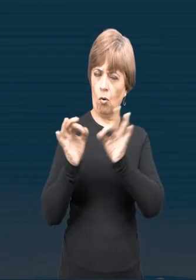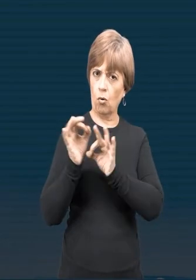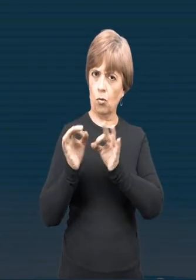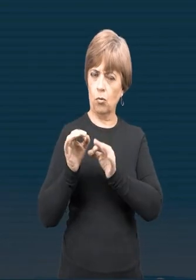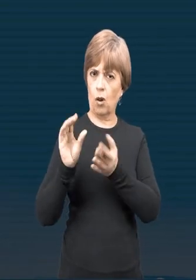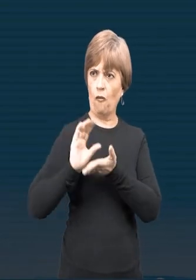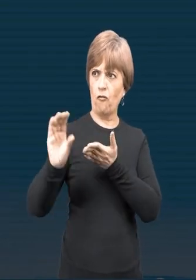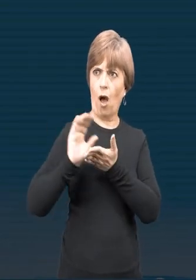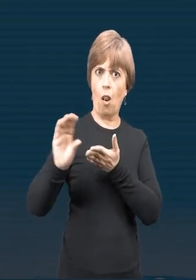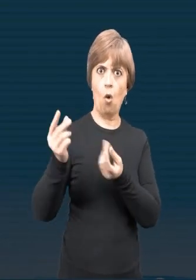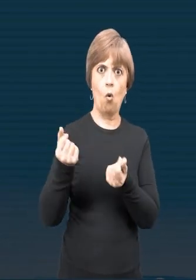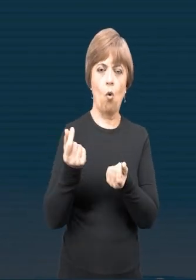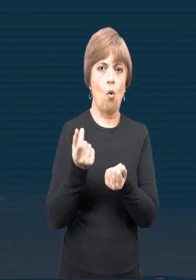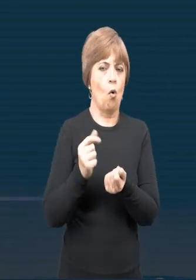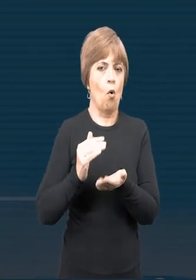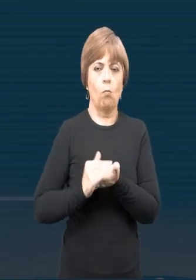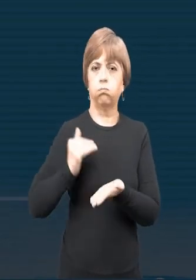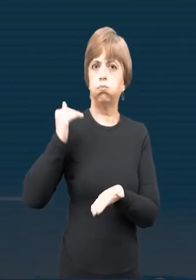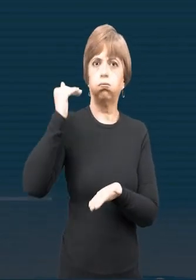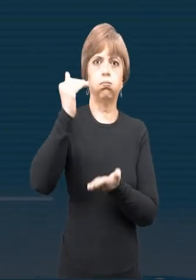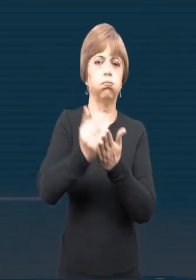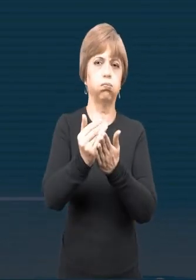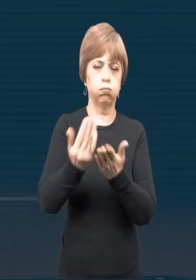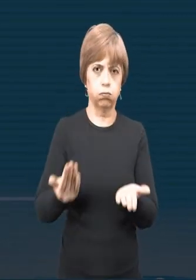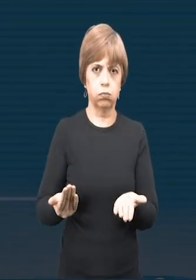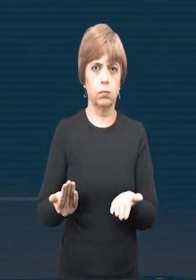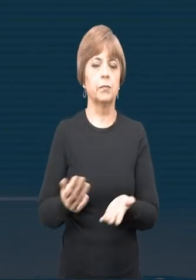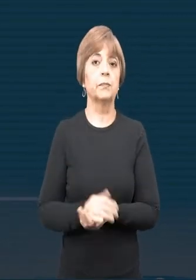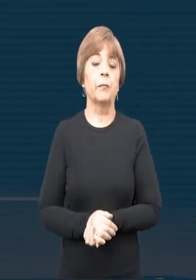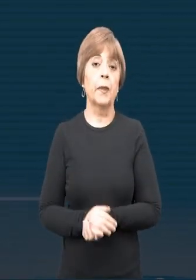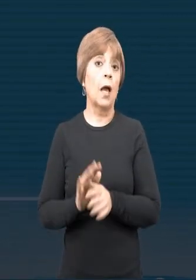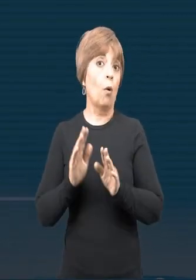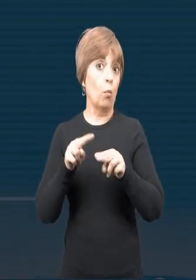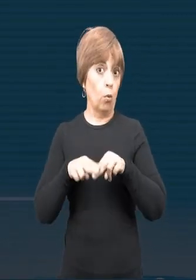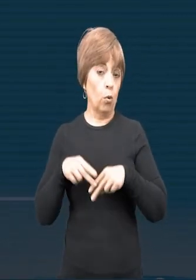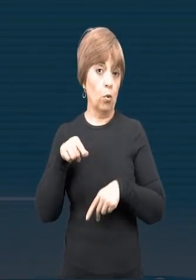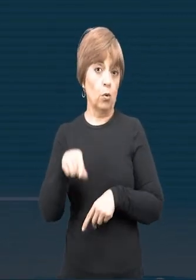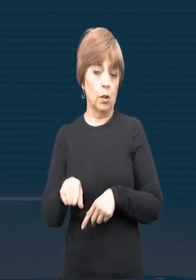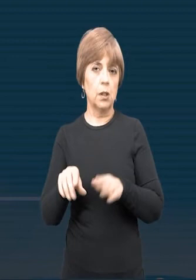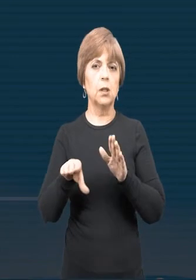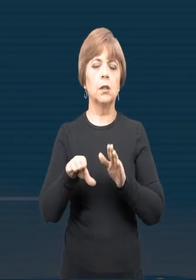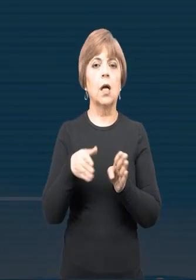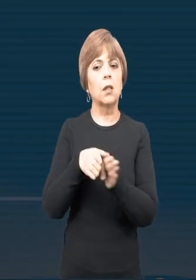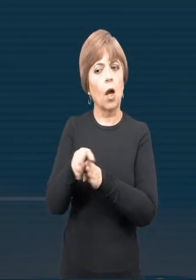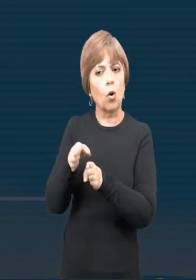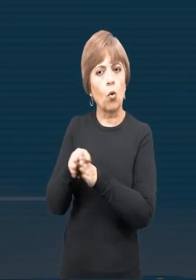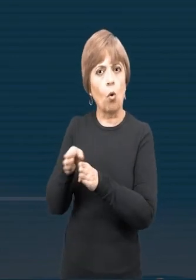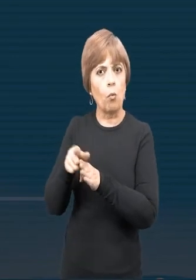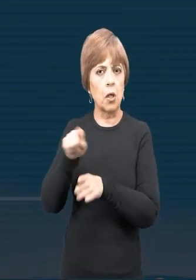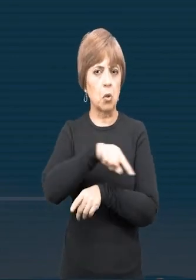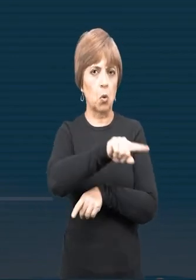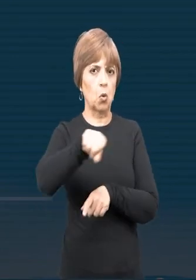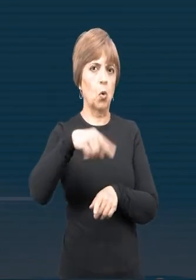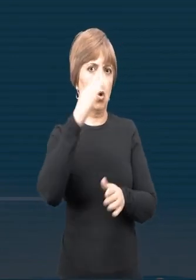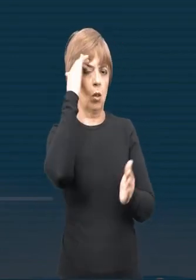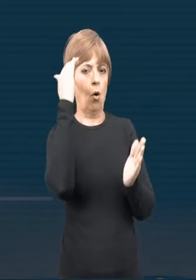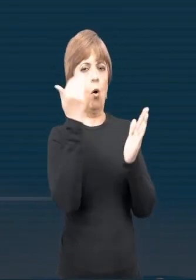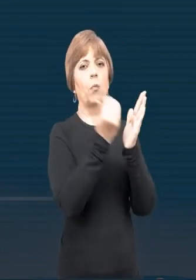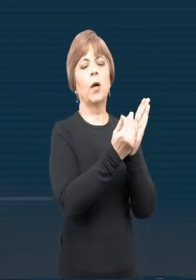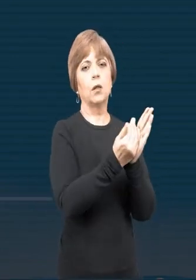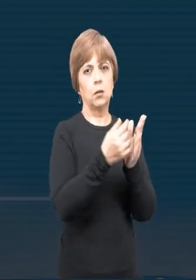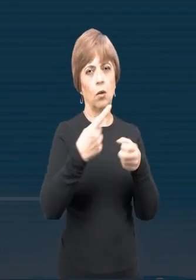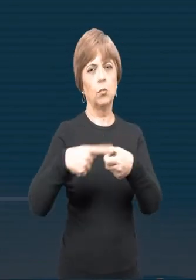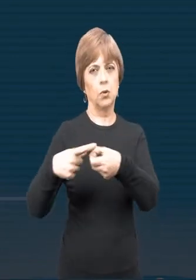de alto valor, como é o cargo de secretário de saúde. Bem, nesse sentido, essa recomendação havia sido descumprida pelo